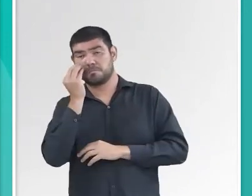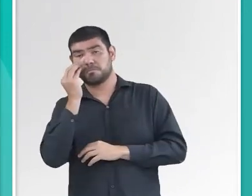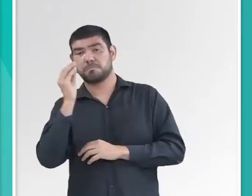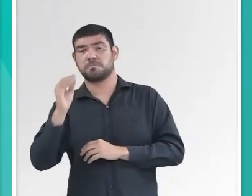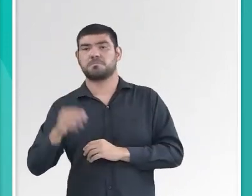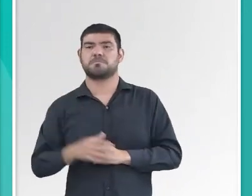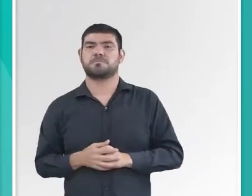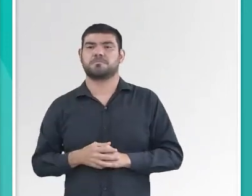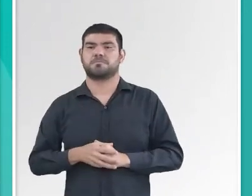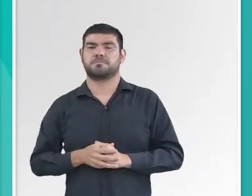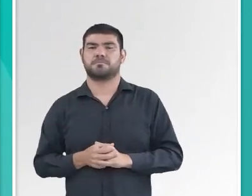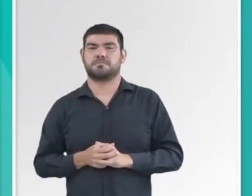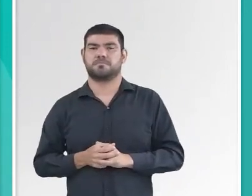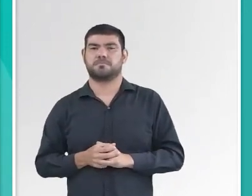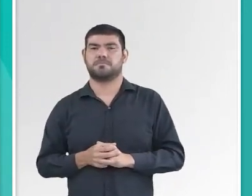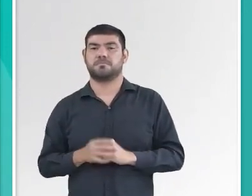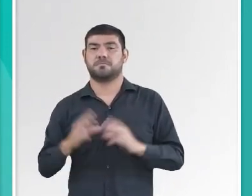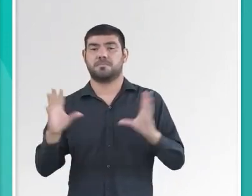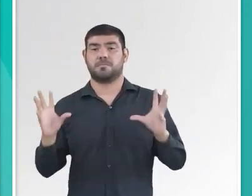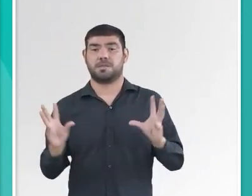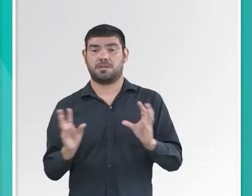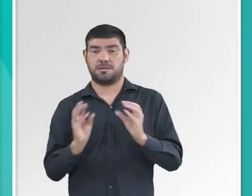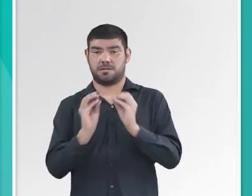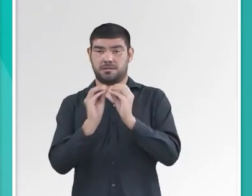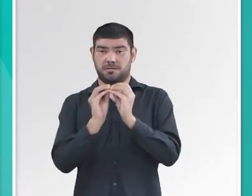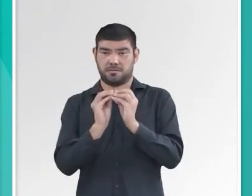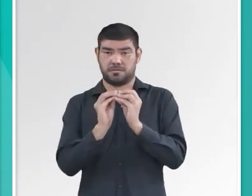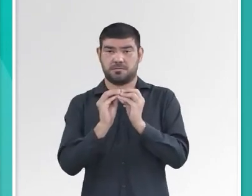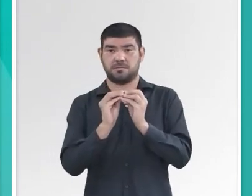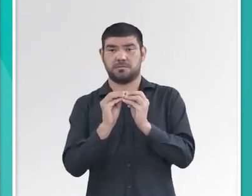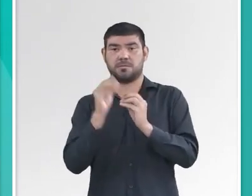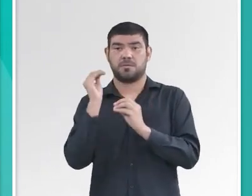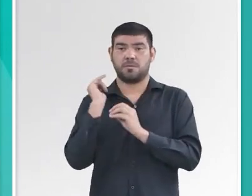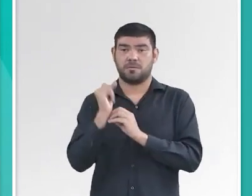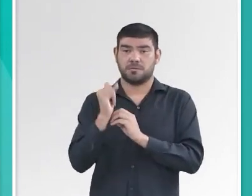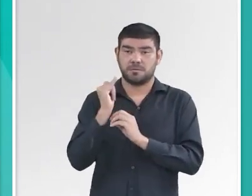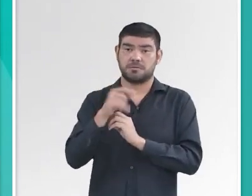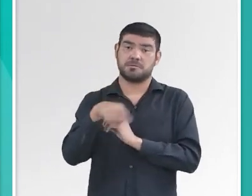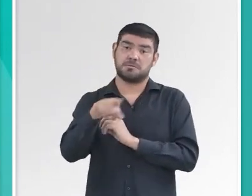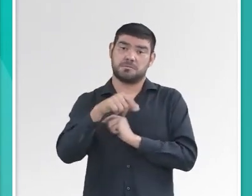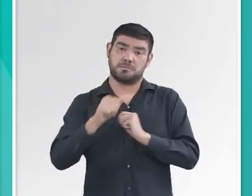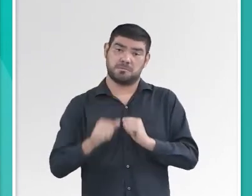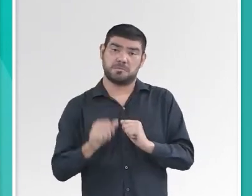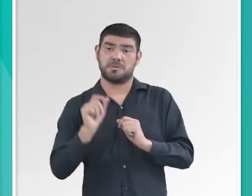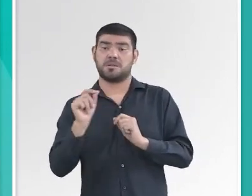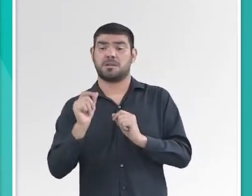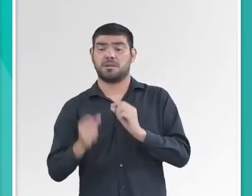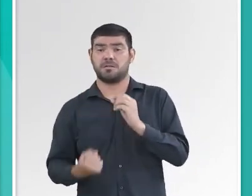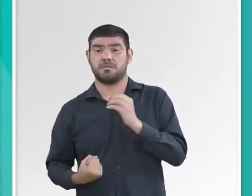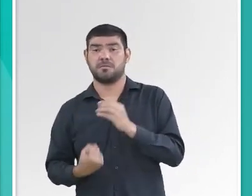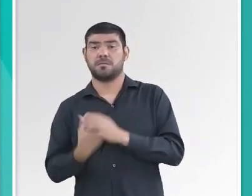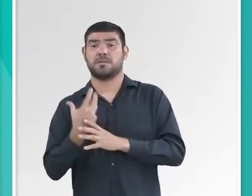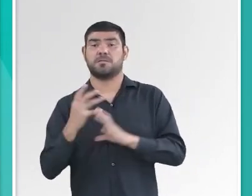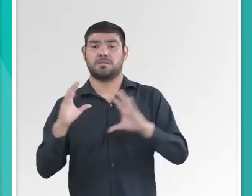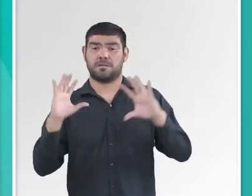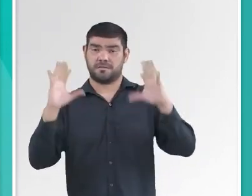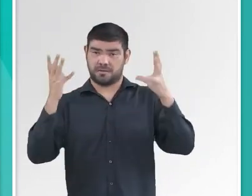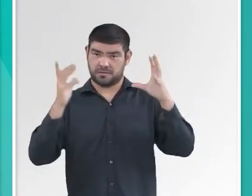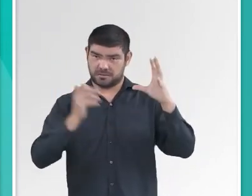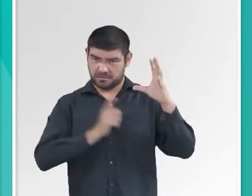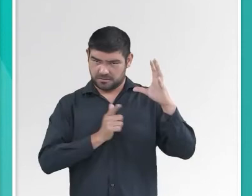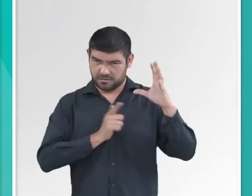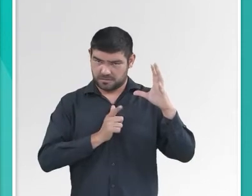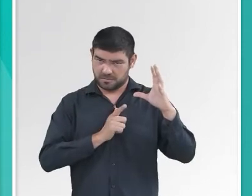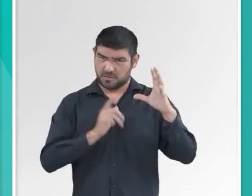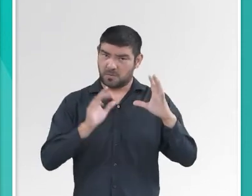objeto da resenha? O resumo, e você conta a história. Você pode dizer quem foi o fundador da festa, se teve um fundador, ou se